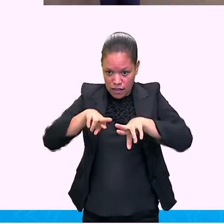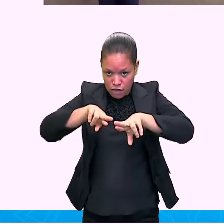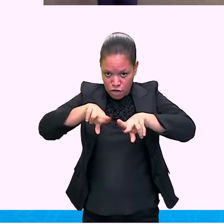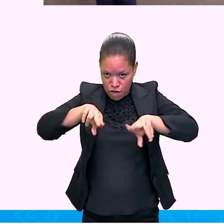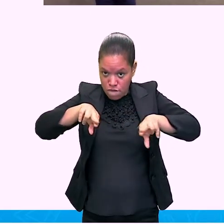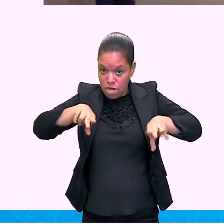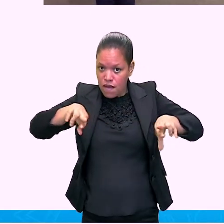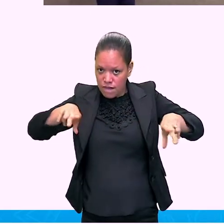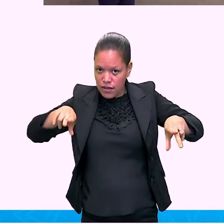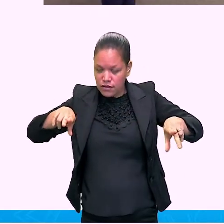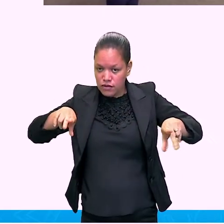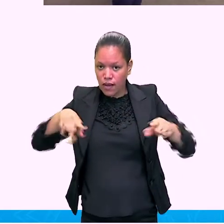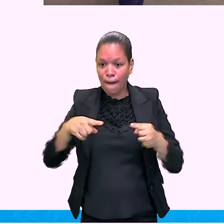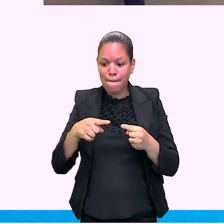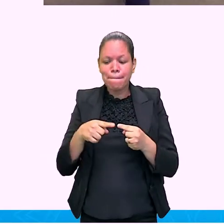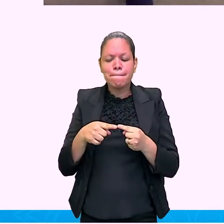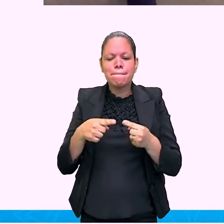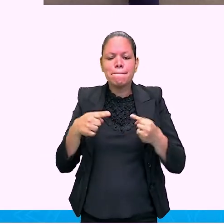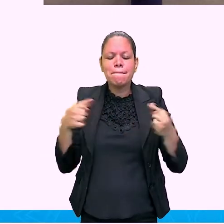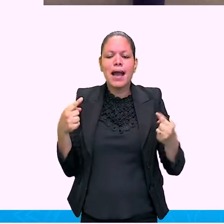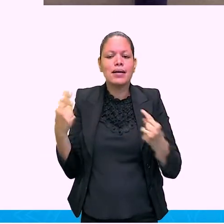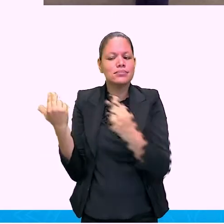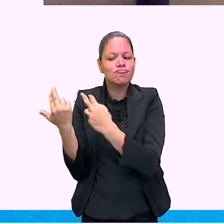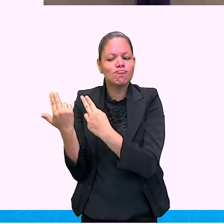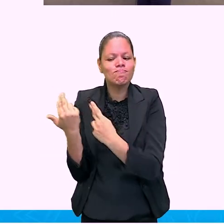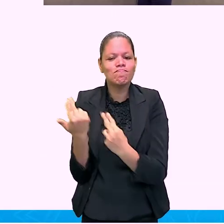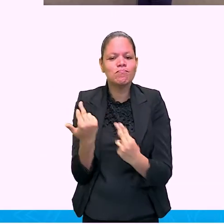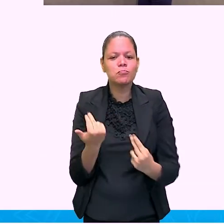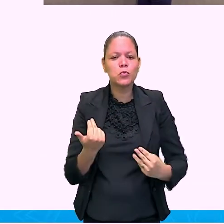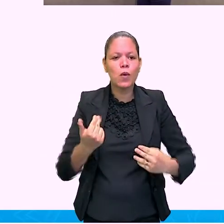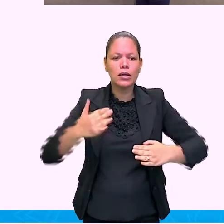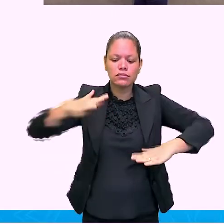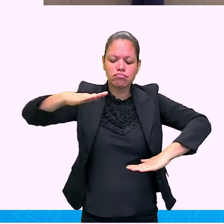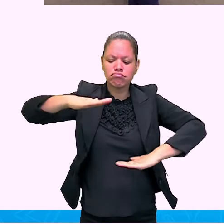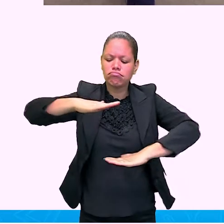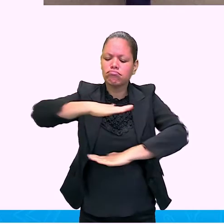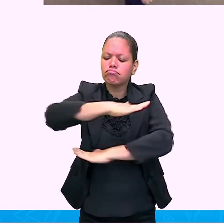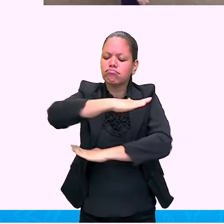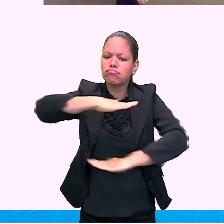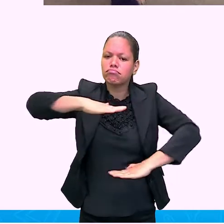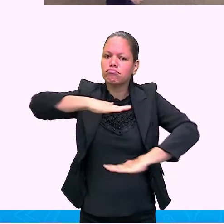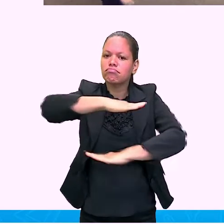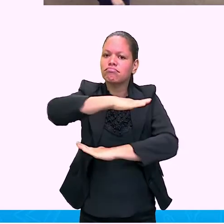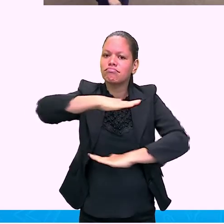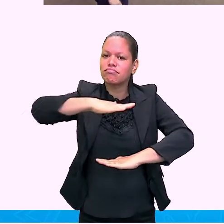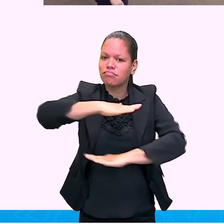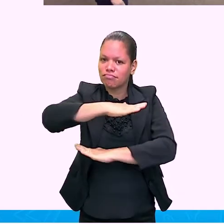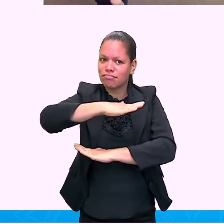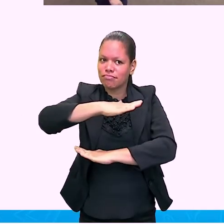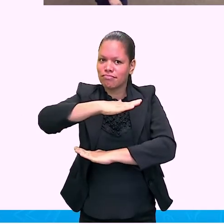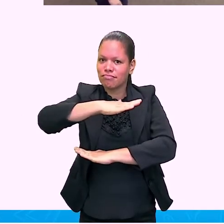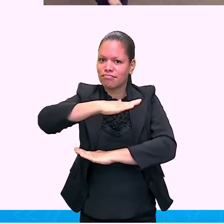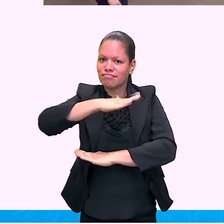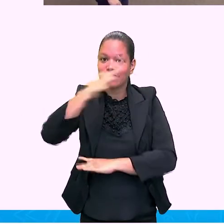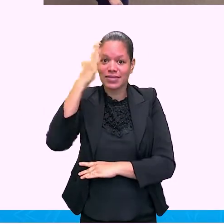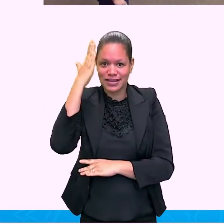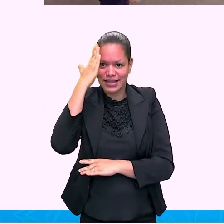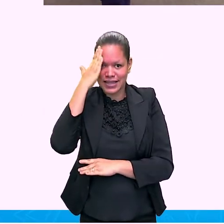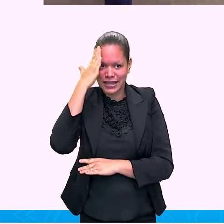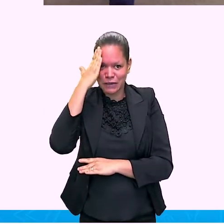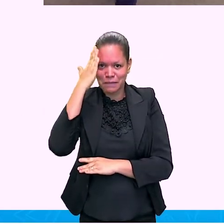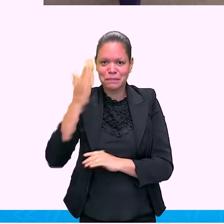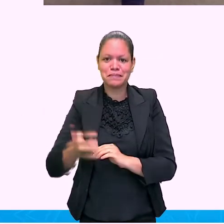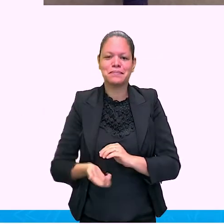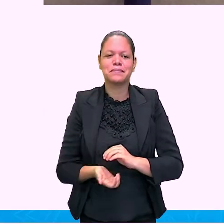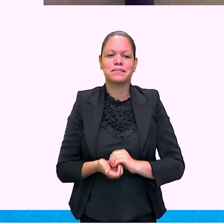duas características, nós denominamos retas paralelas. Então, nós temos aqui retas paralelas, tem que